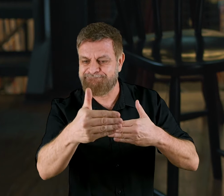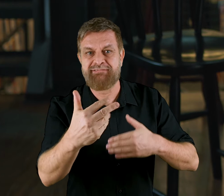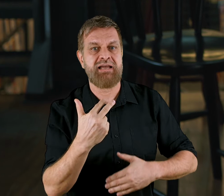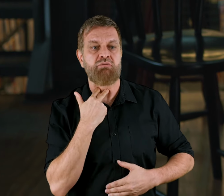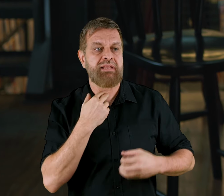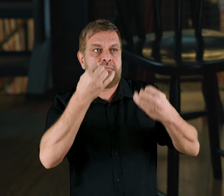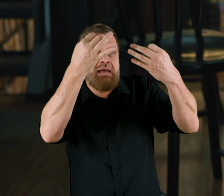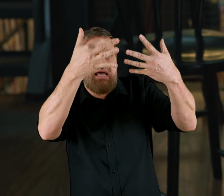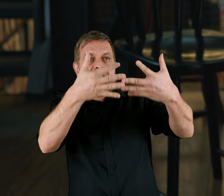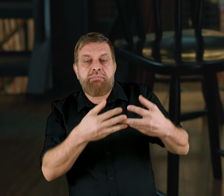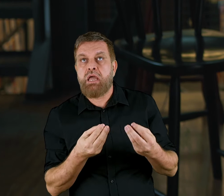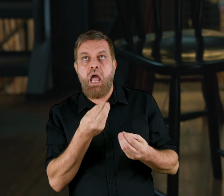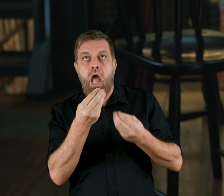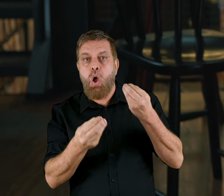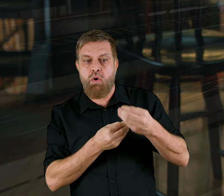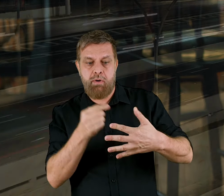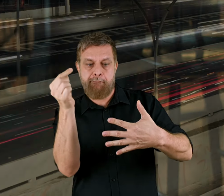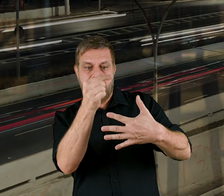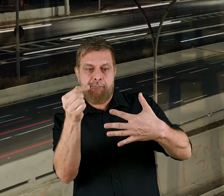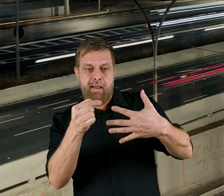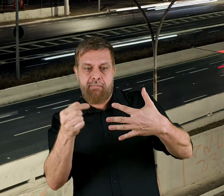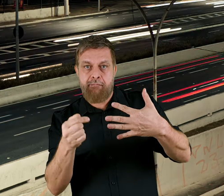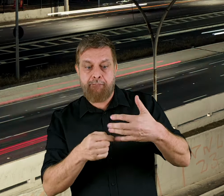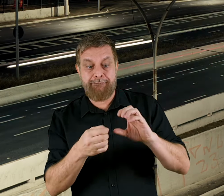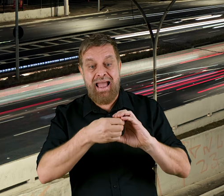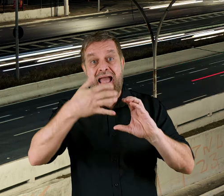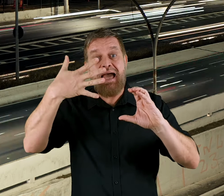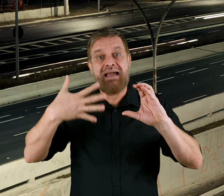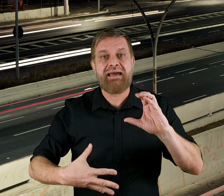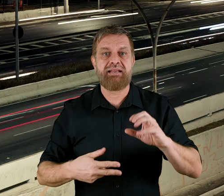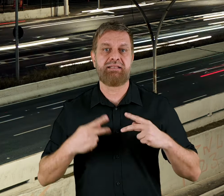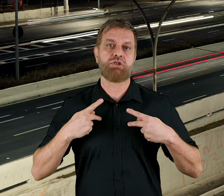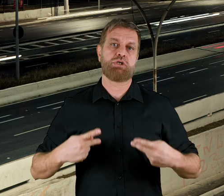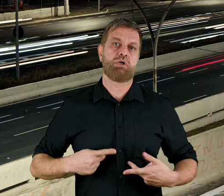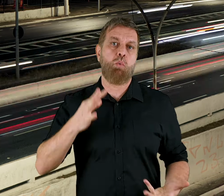para explicar a complexidade da situação humana em diversos aspectos.